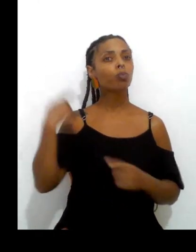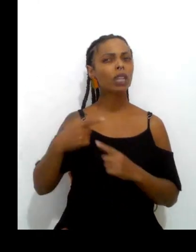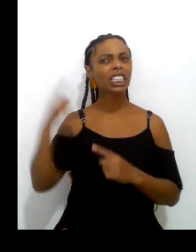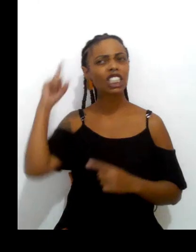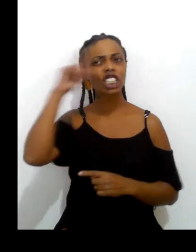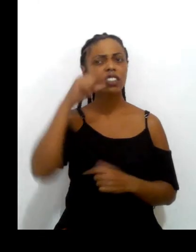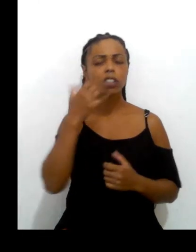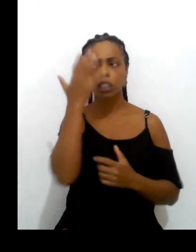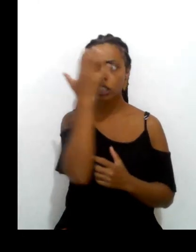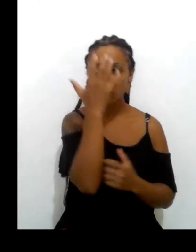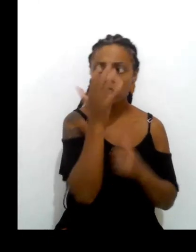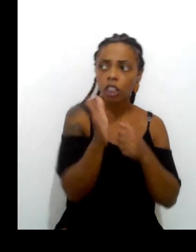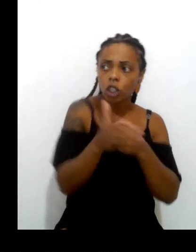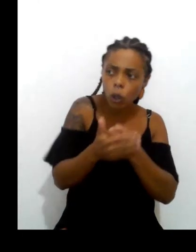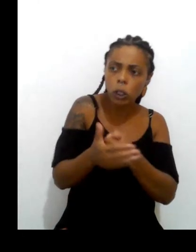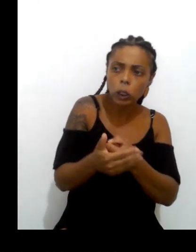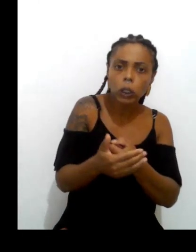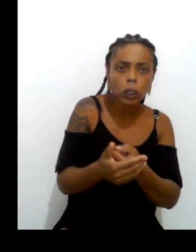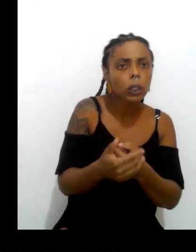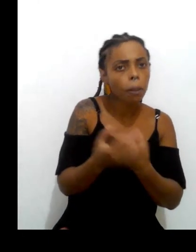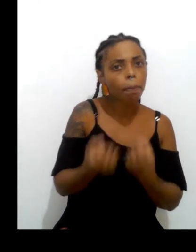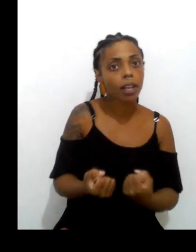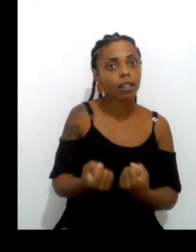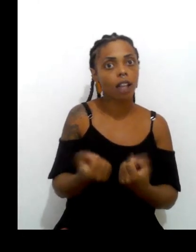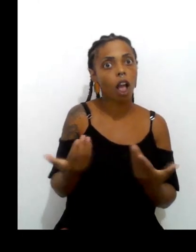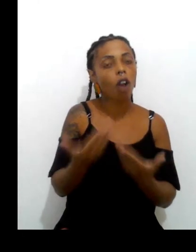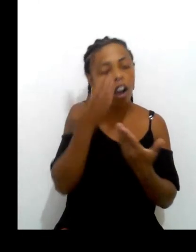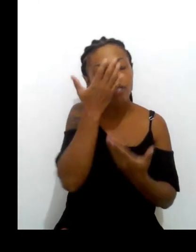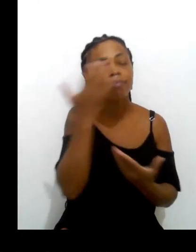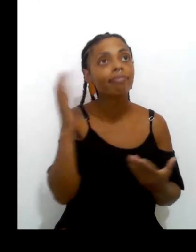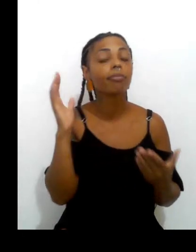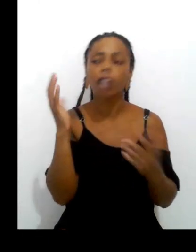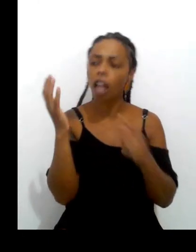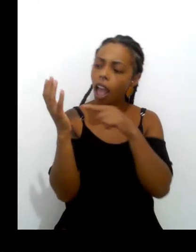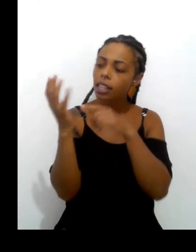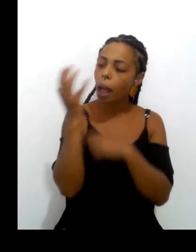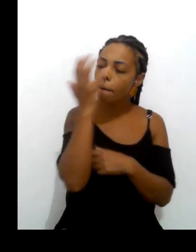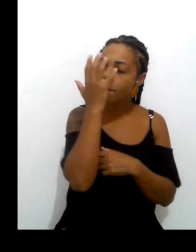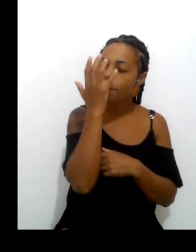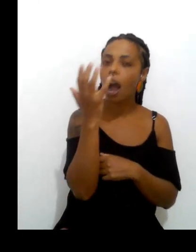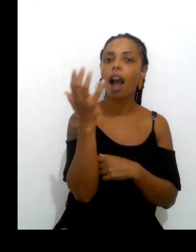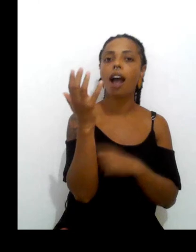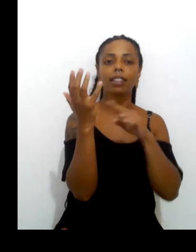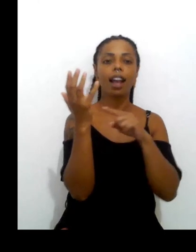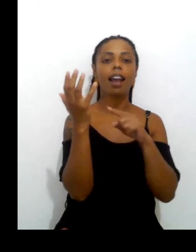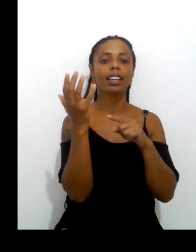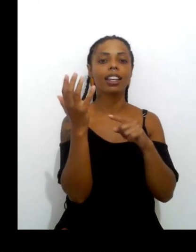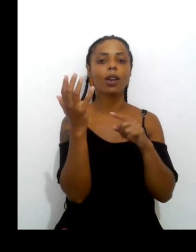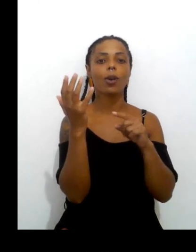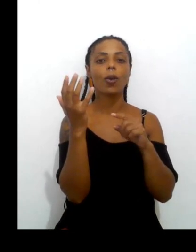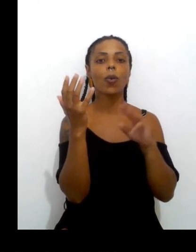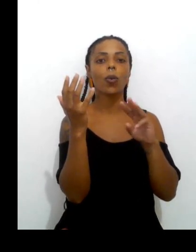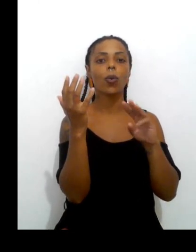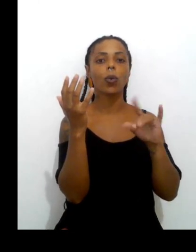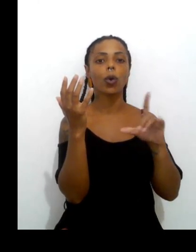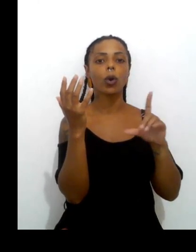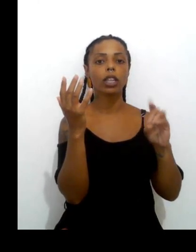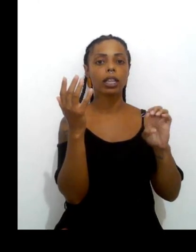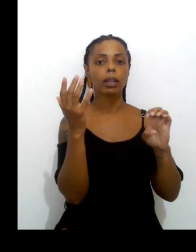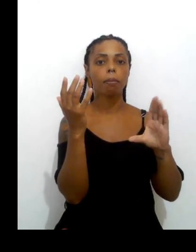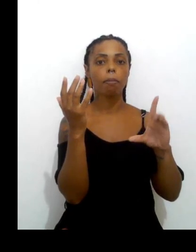toda podemos pensar na máscara que o áudio descarta de duas maneiras